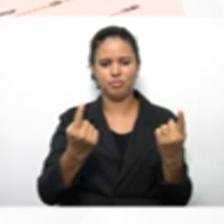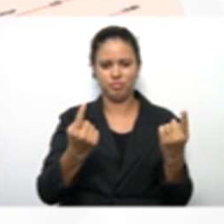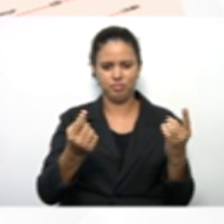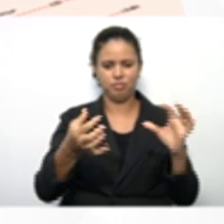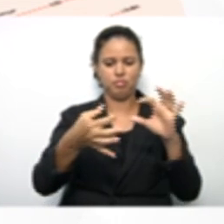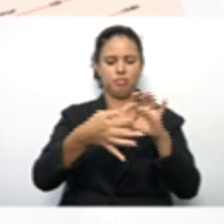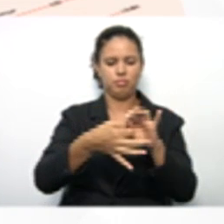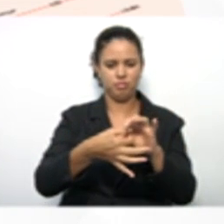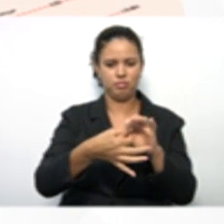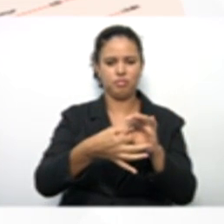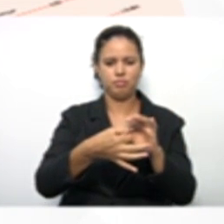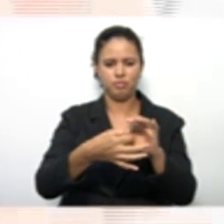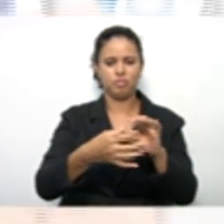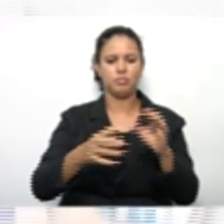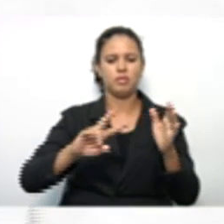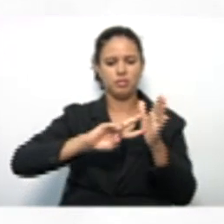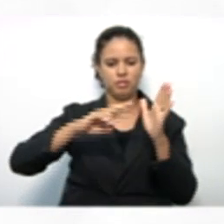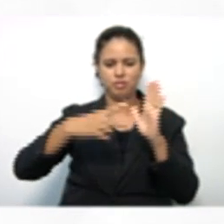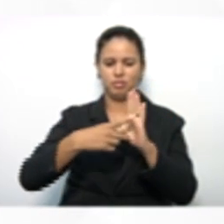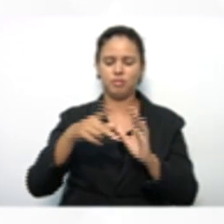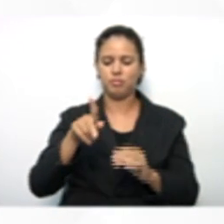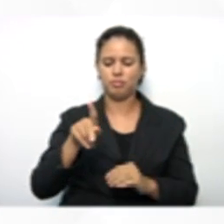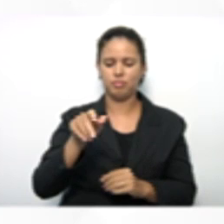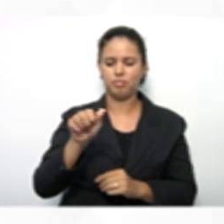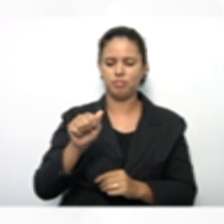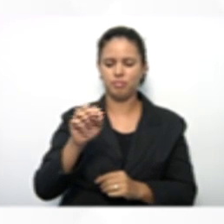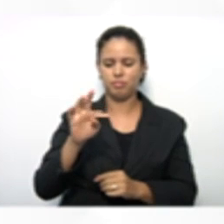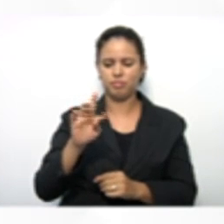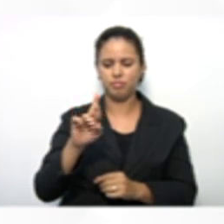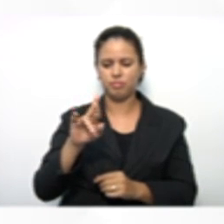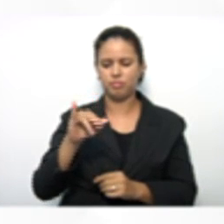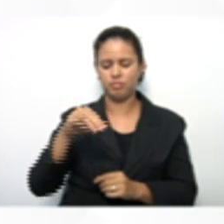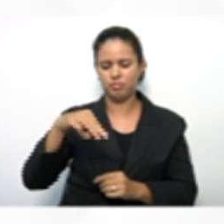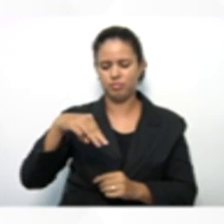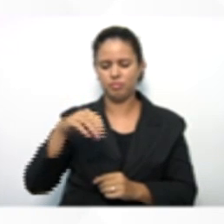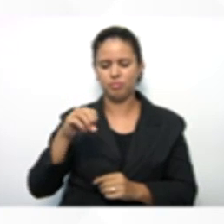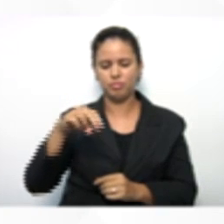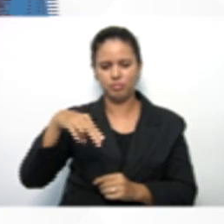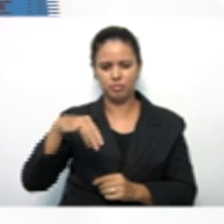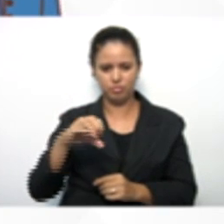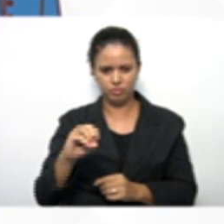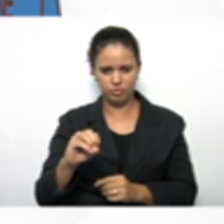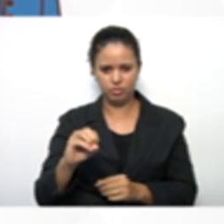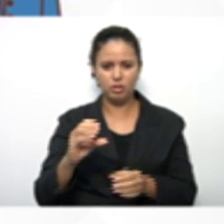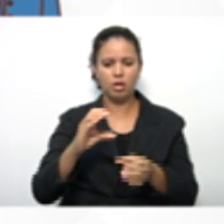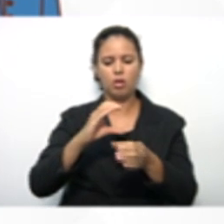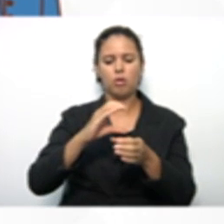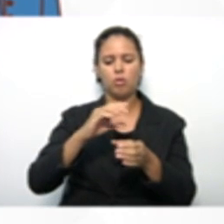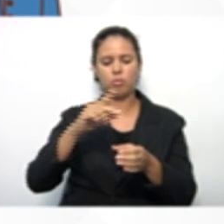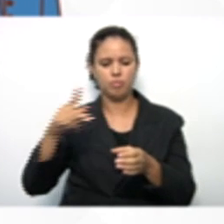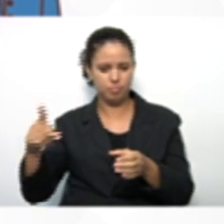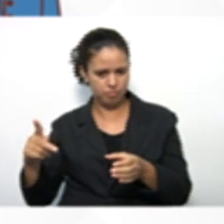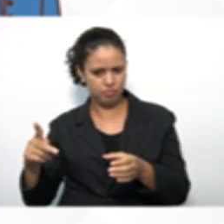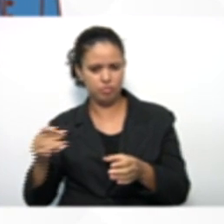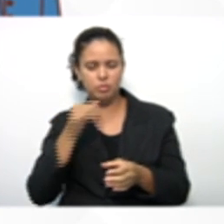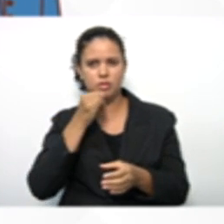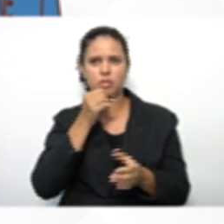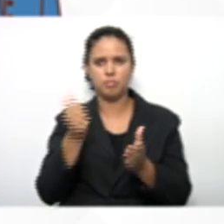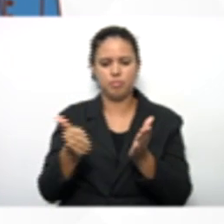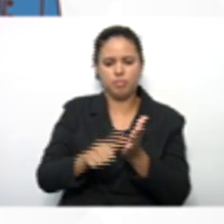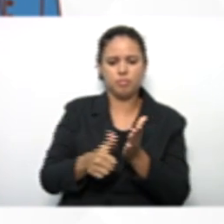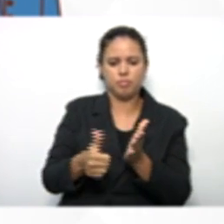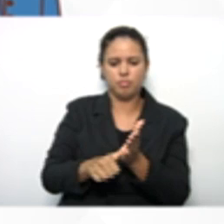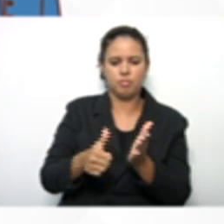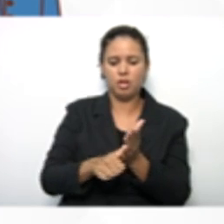patrimônio da pessoa física. Já no patrimônio de uma cooperativa, os associados tiram dinheiro do bolso e investem nela.